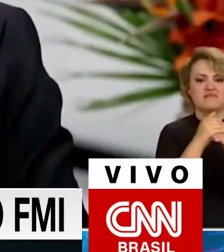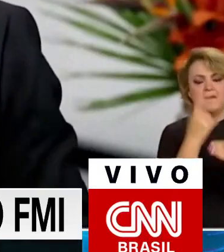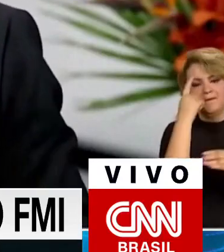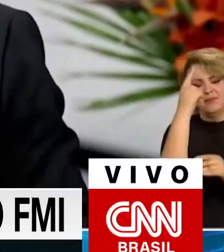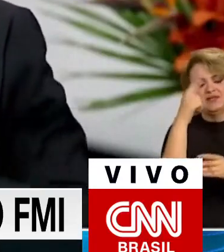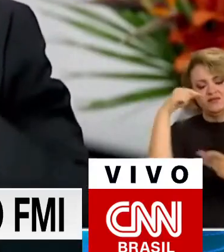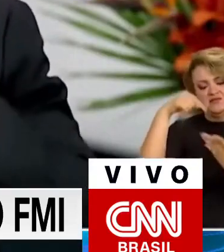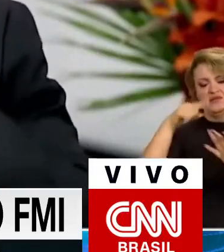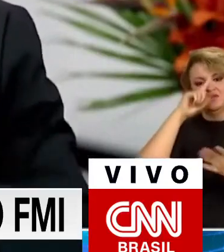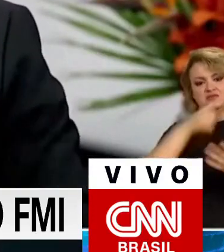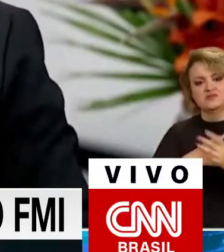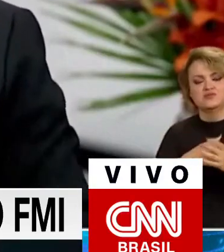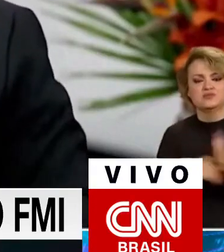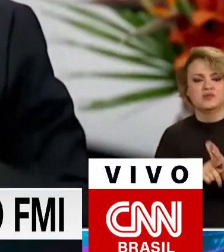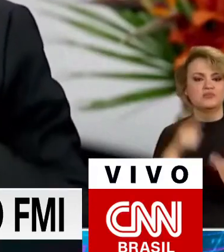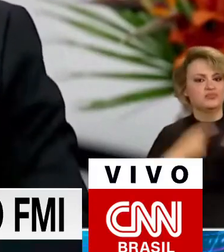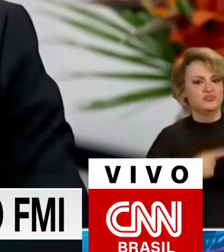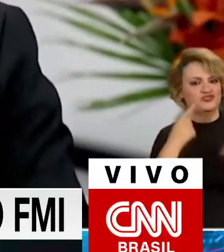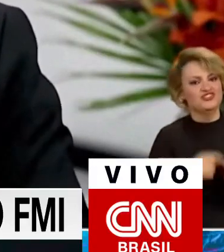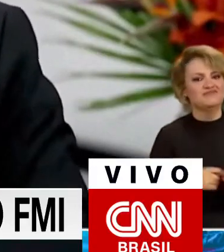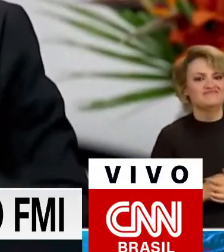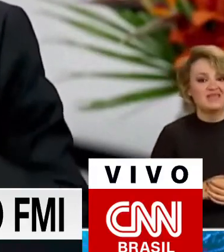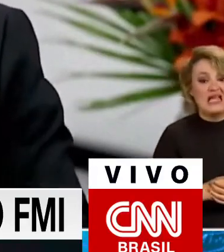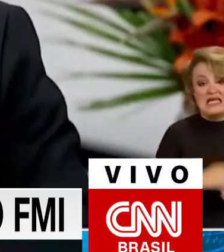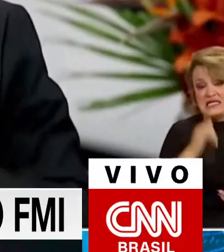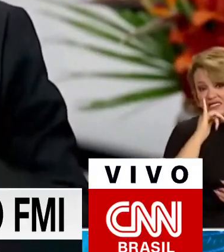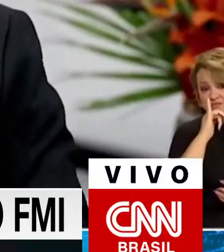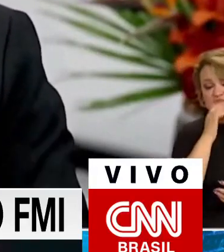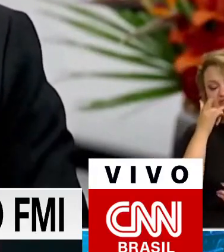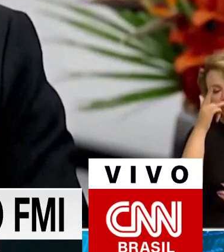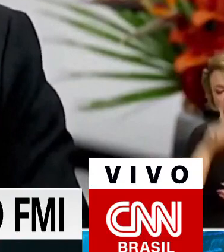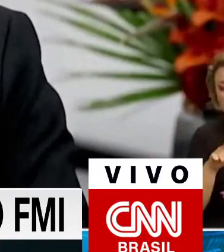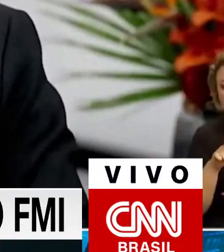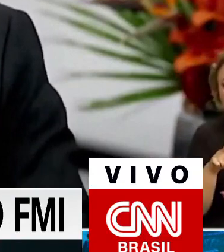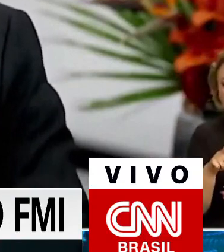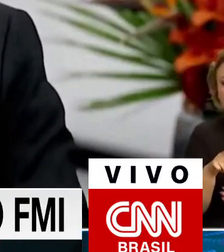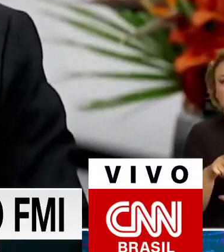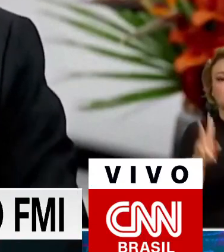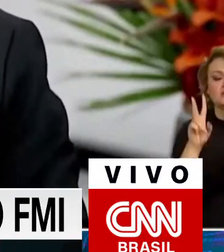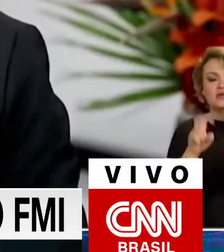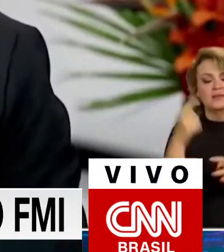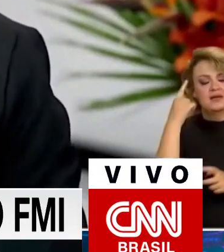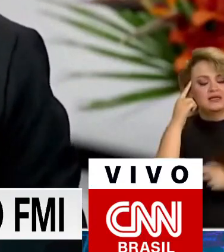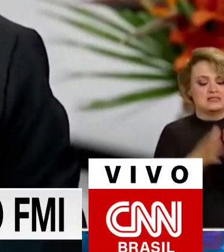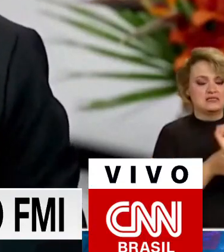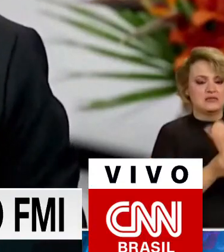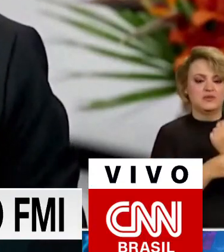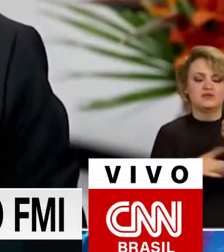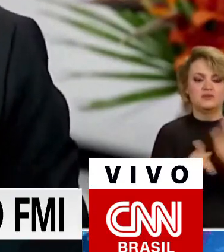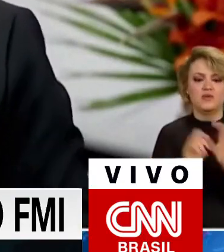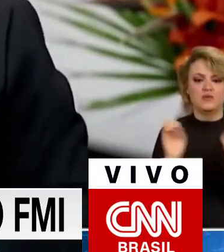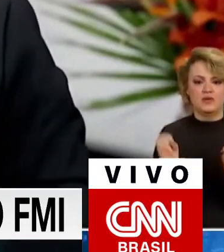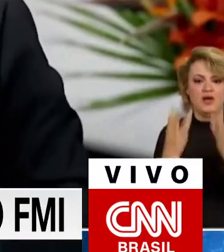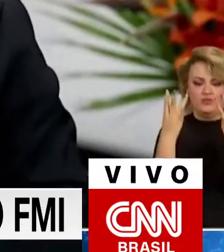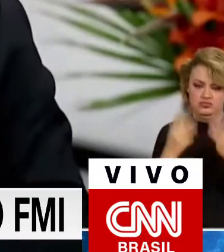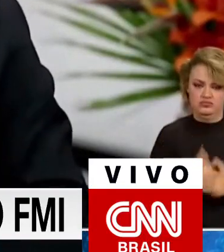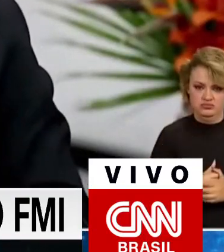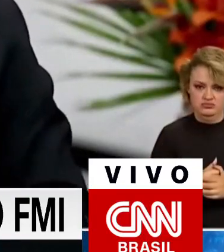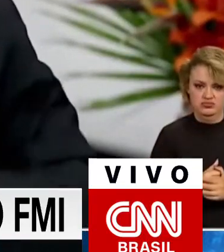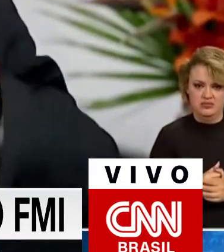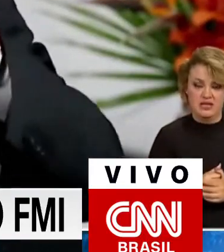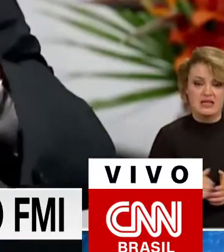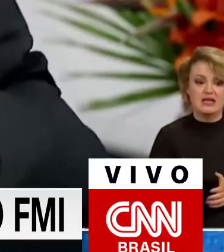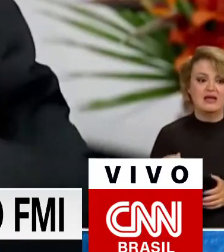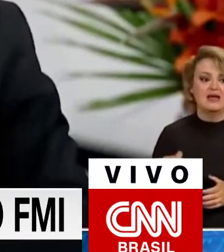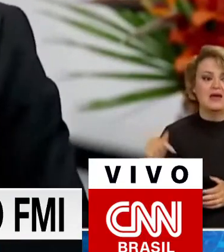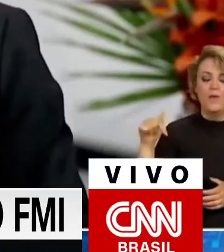continuar afundando, para poder sair e pagar a própria dívida com o FMI. Ele disse que o